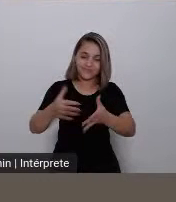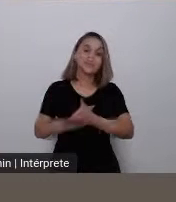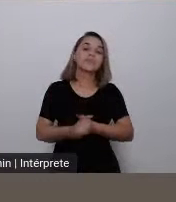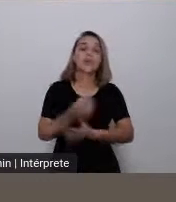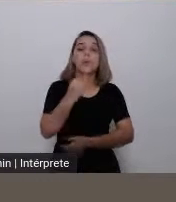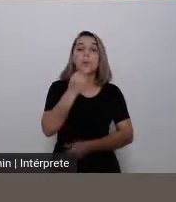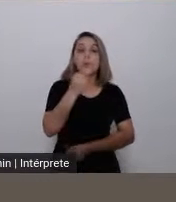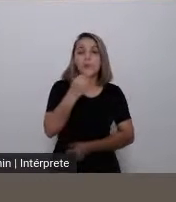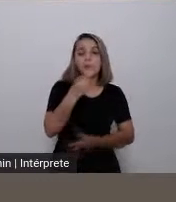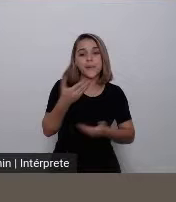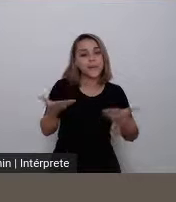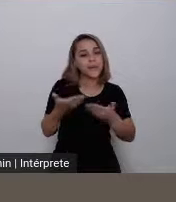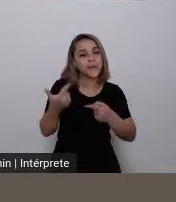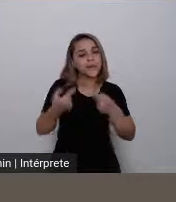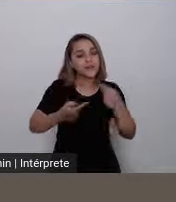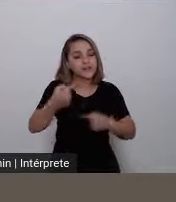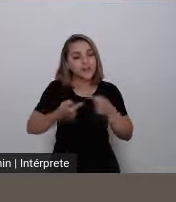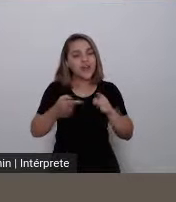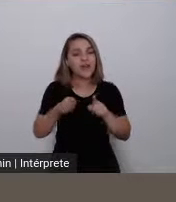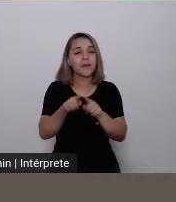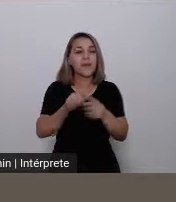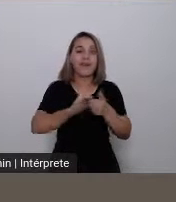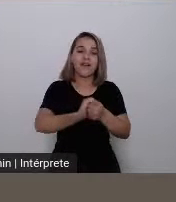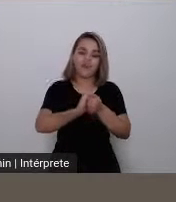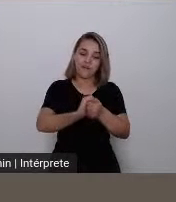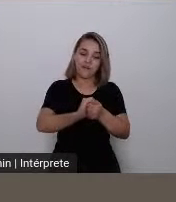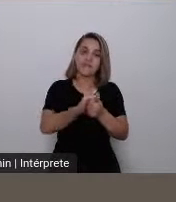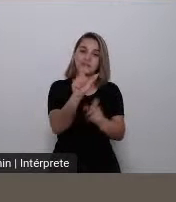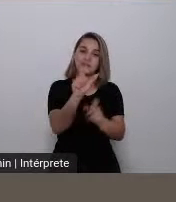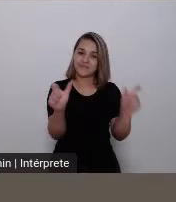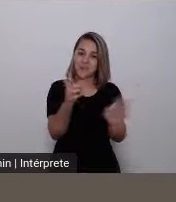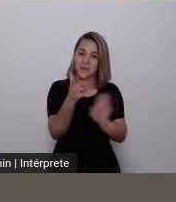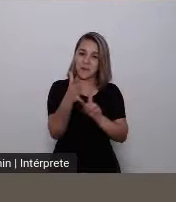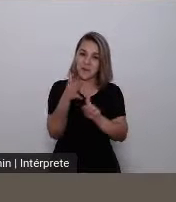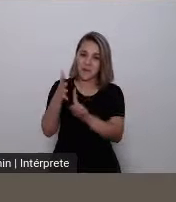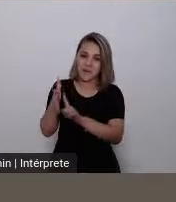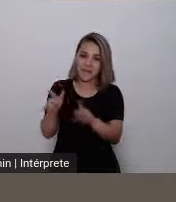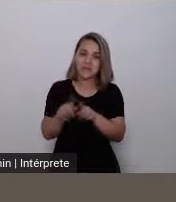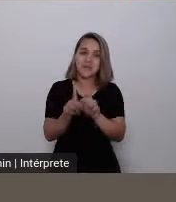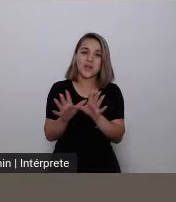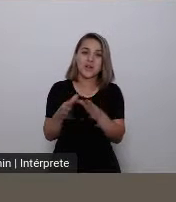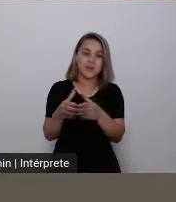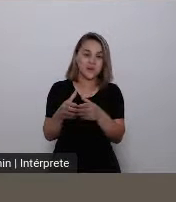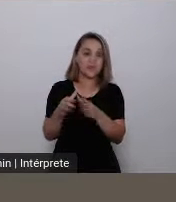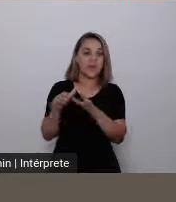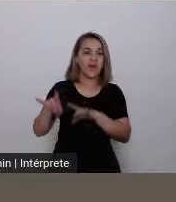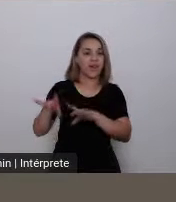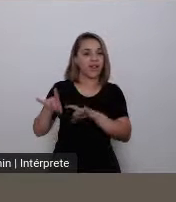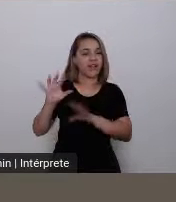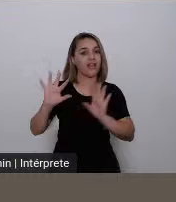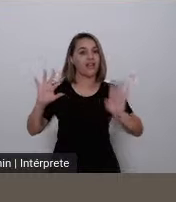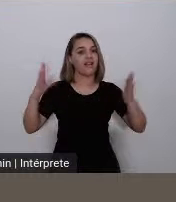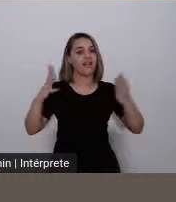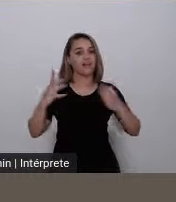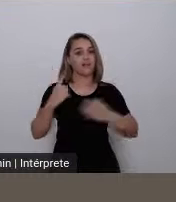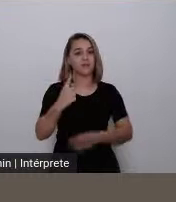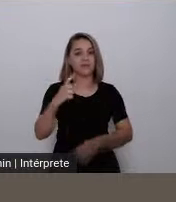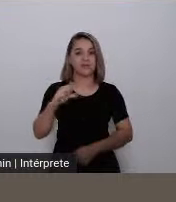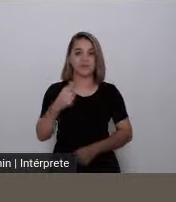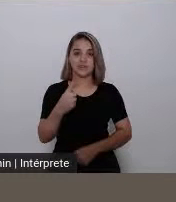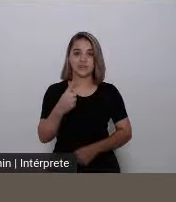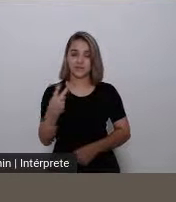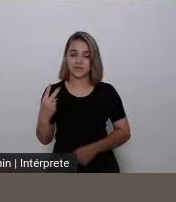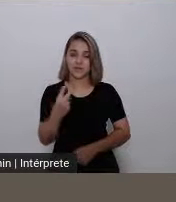oportunidade de debate e cumprimentar os demais palestrantes e equipe técnica do evento 1922, Modernismos em Debate. Começo a